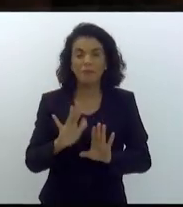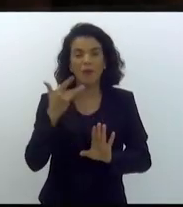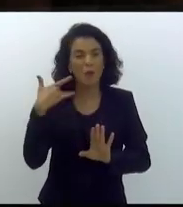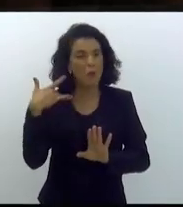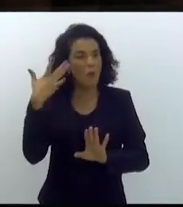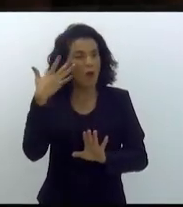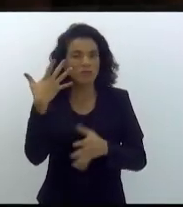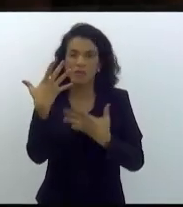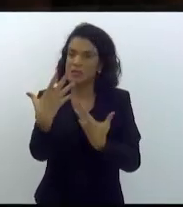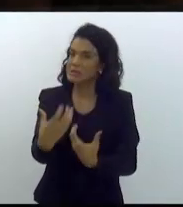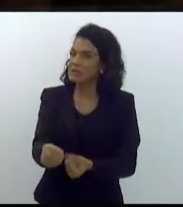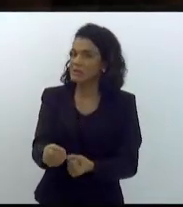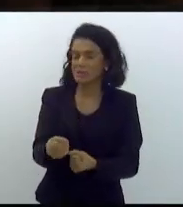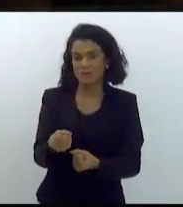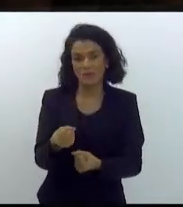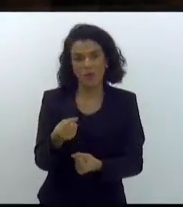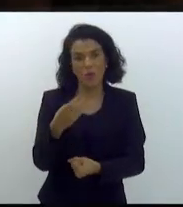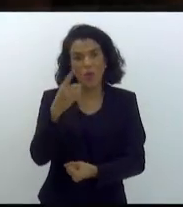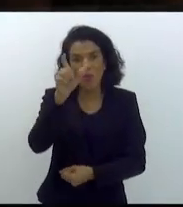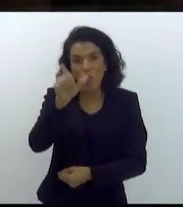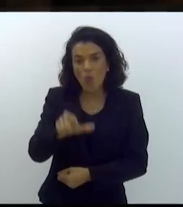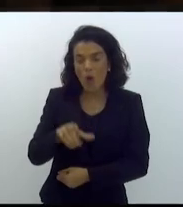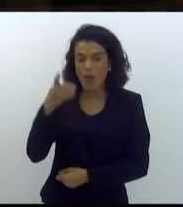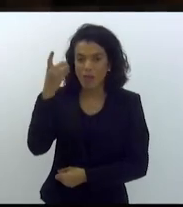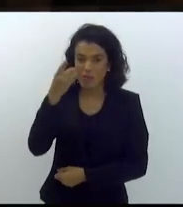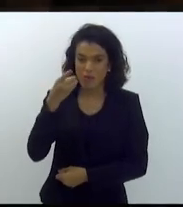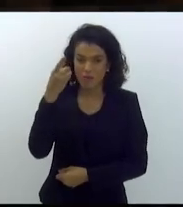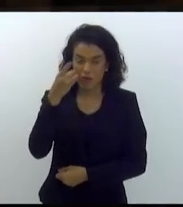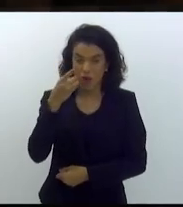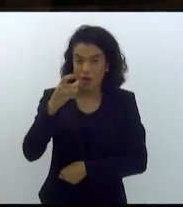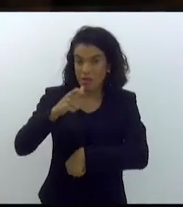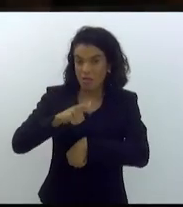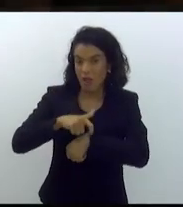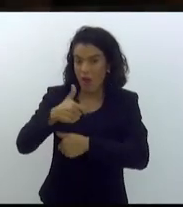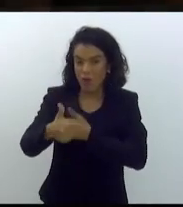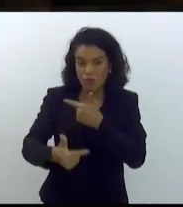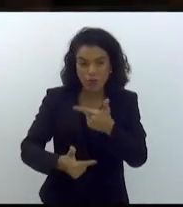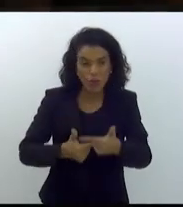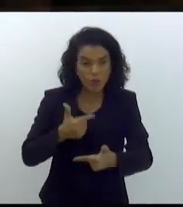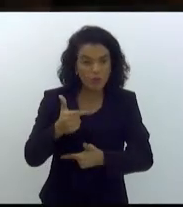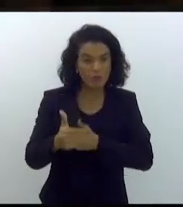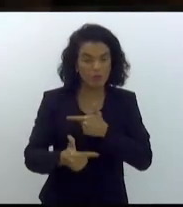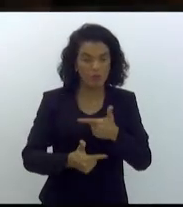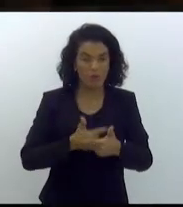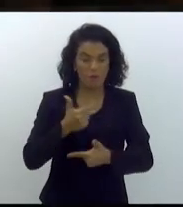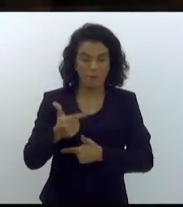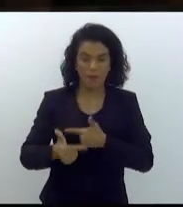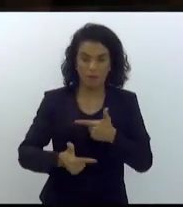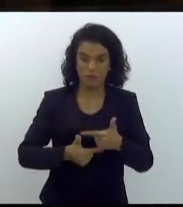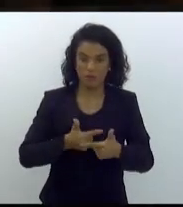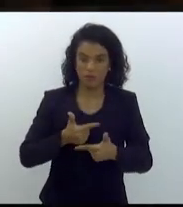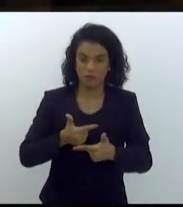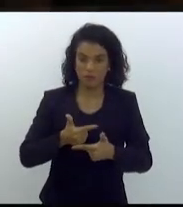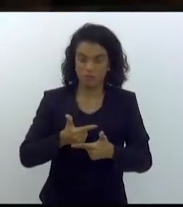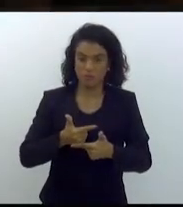inaceitável que um parlamentar no Exercício do seu mandato